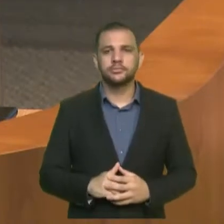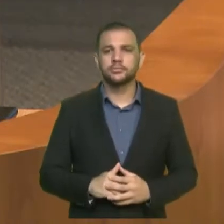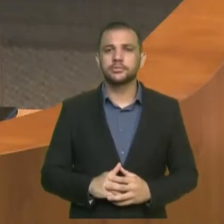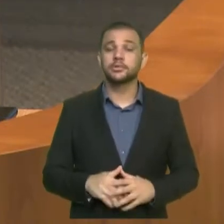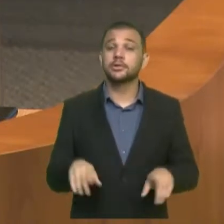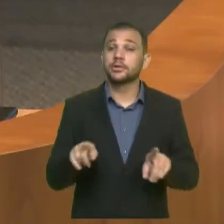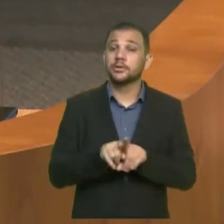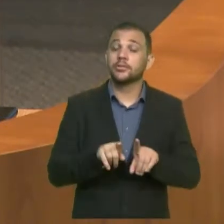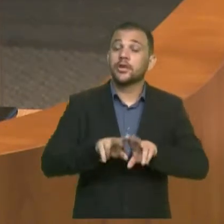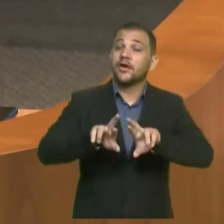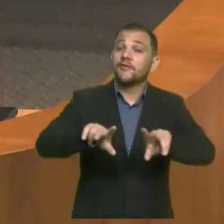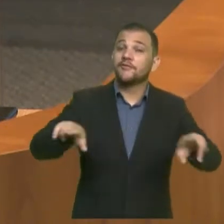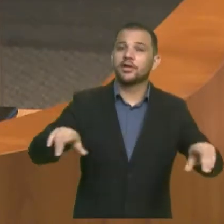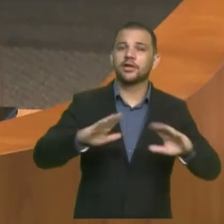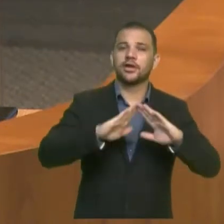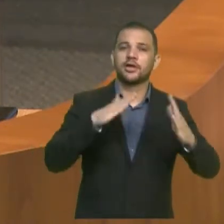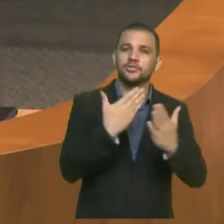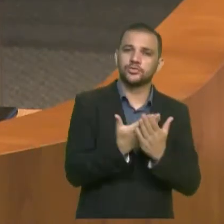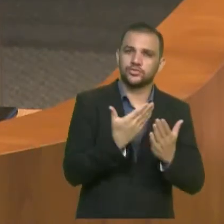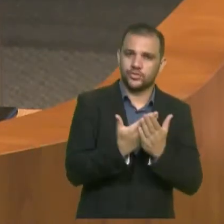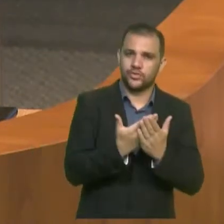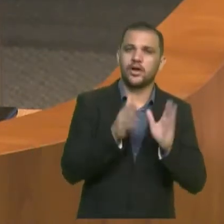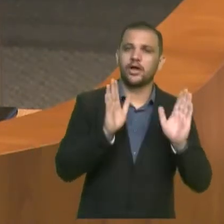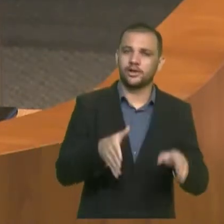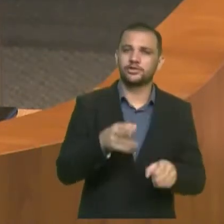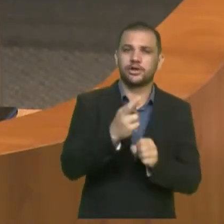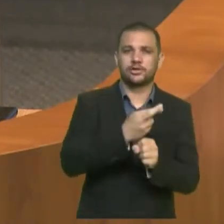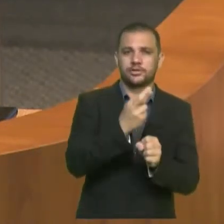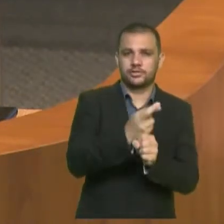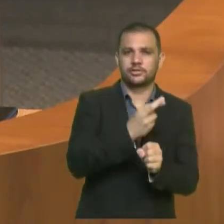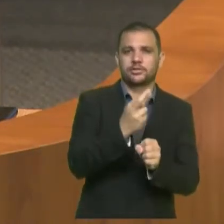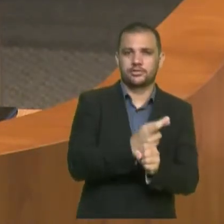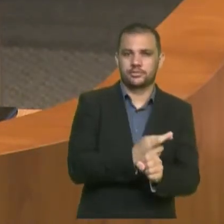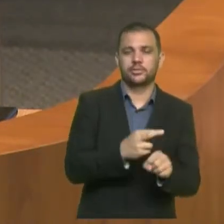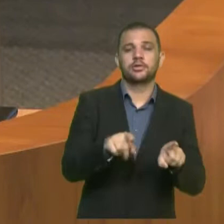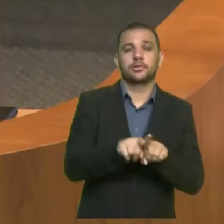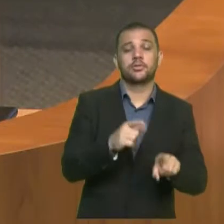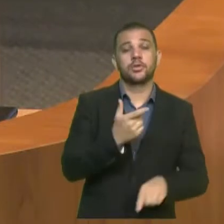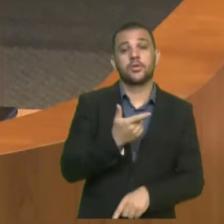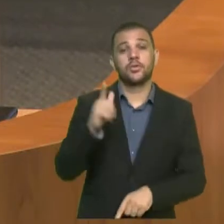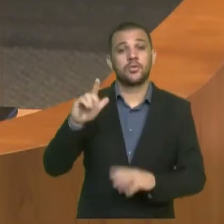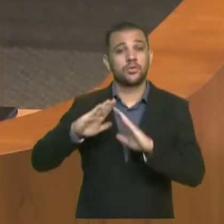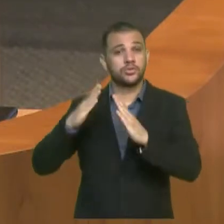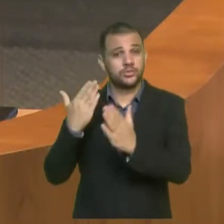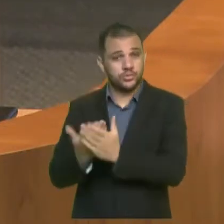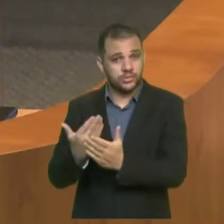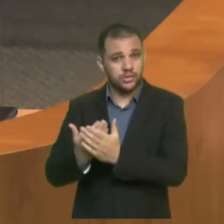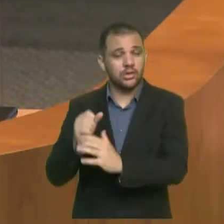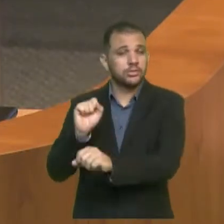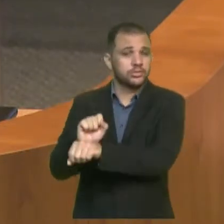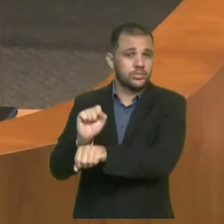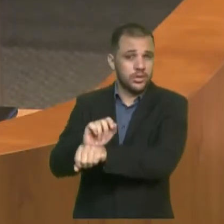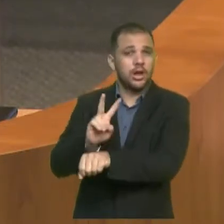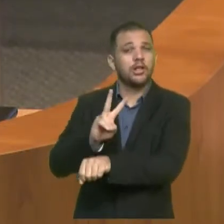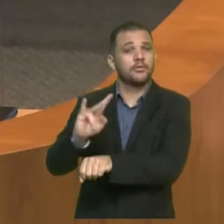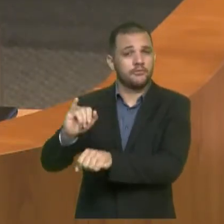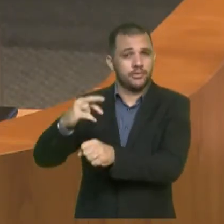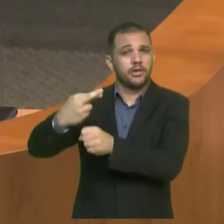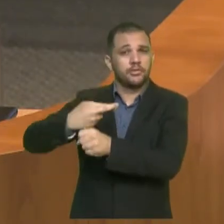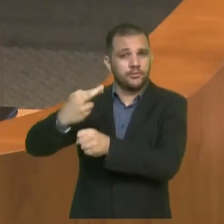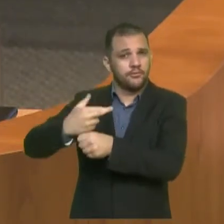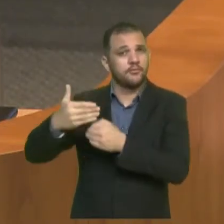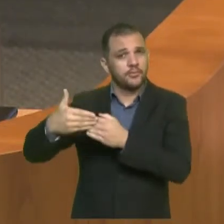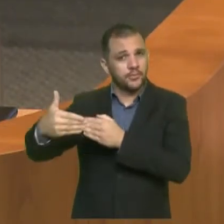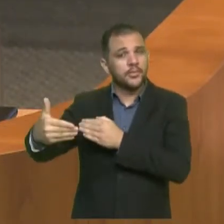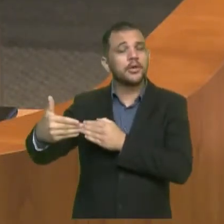Várias dezenas de escolas que foram reformadas, ficaram outras ainda para serem reformadas, mas várias foram recuperadas,